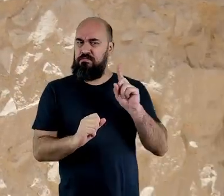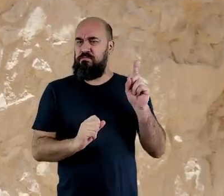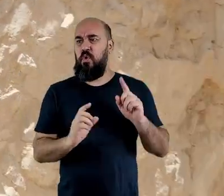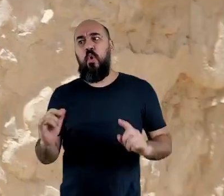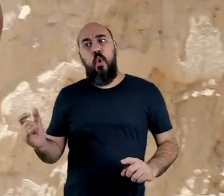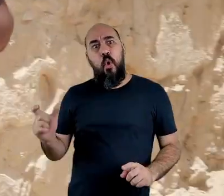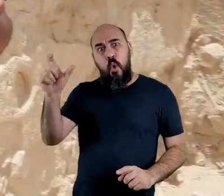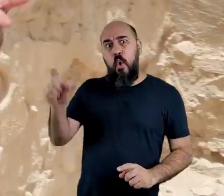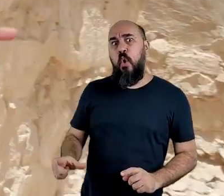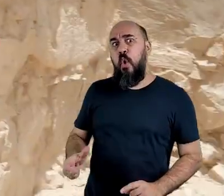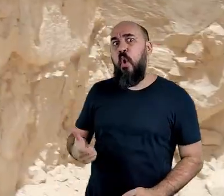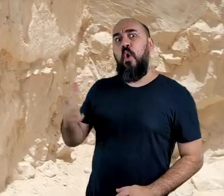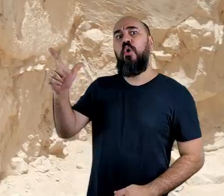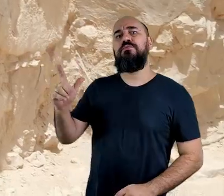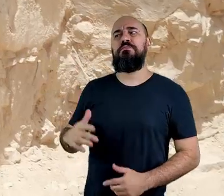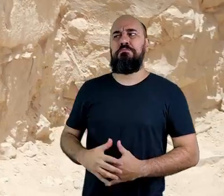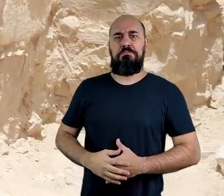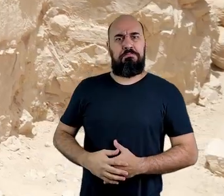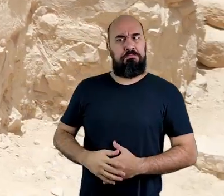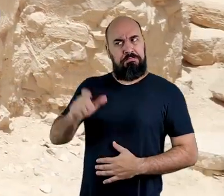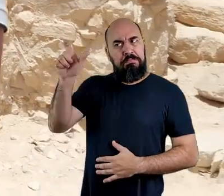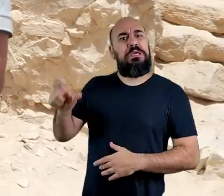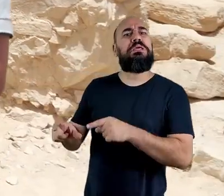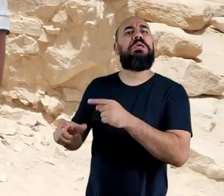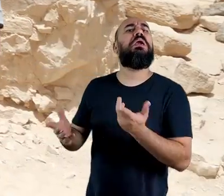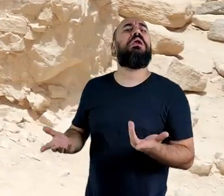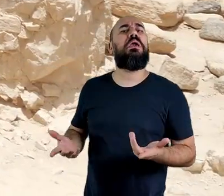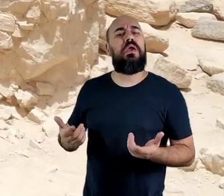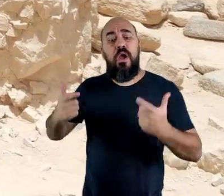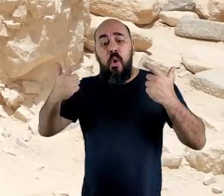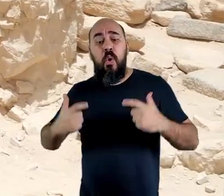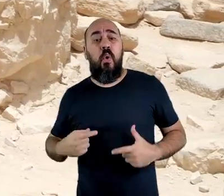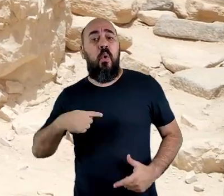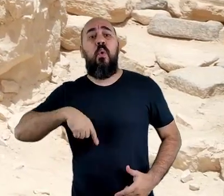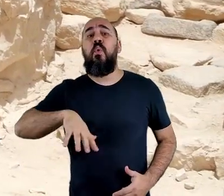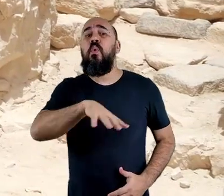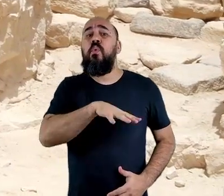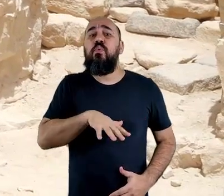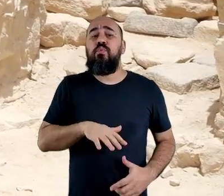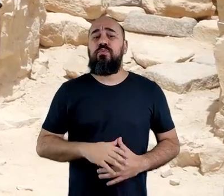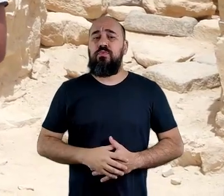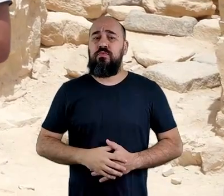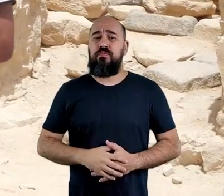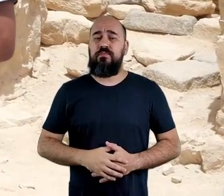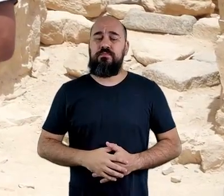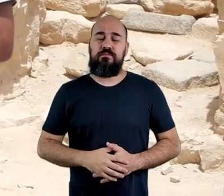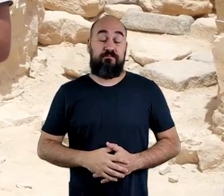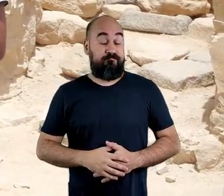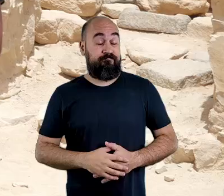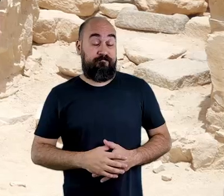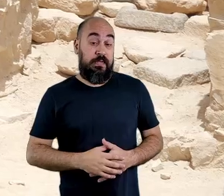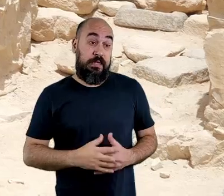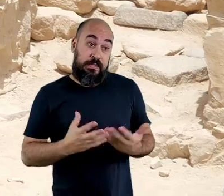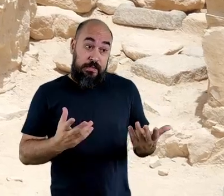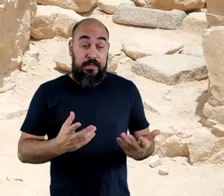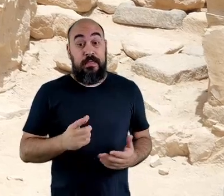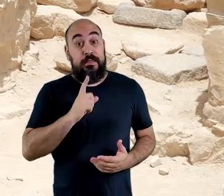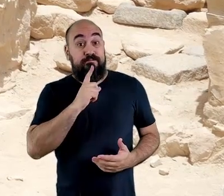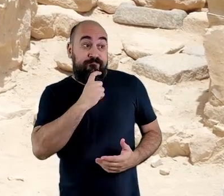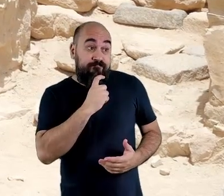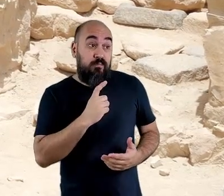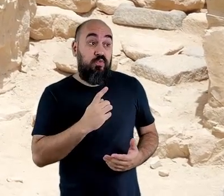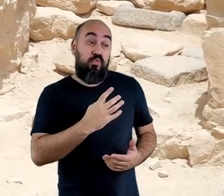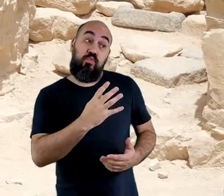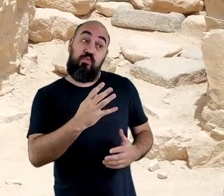Yehuda, quem é esse sujeito e onde é que nós estamos? Rodrigo, talvez você não acredite, mas agora você está